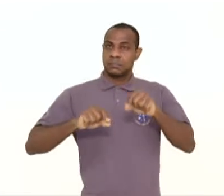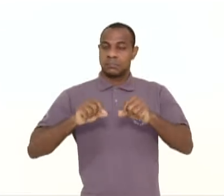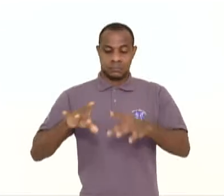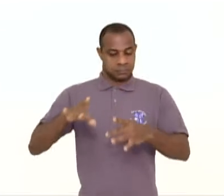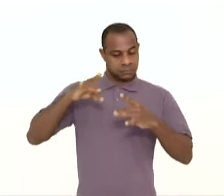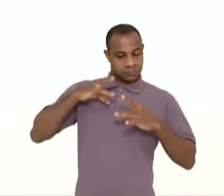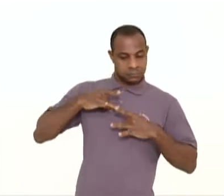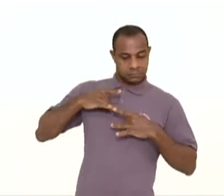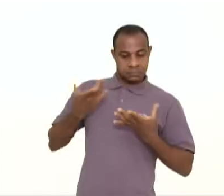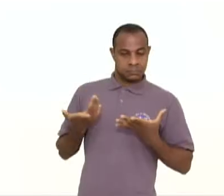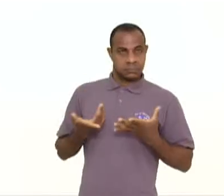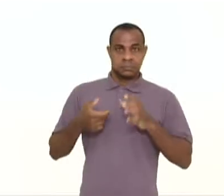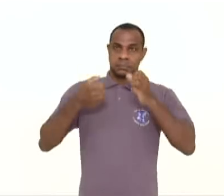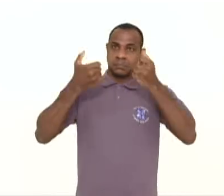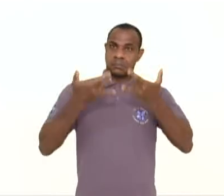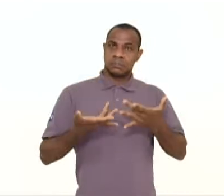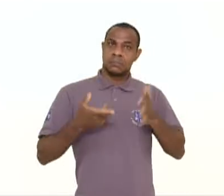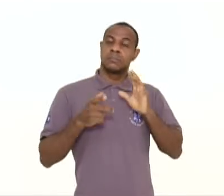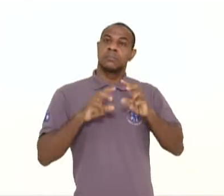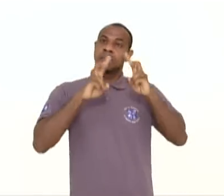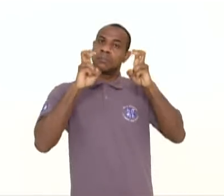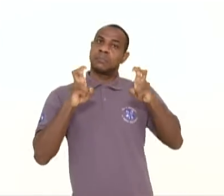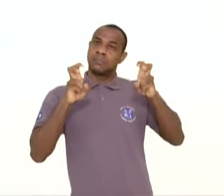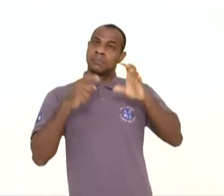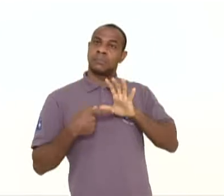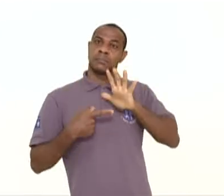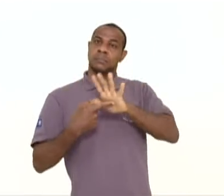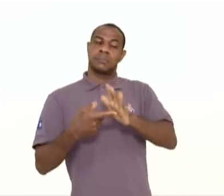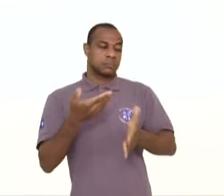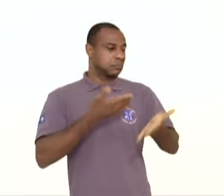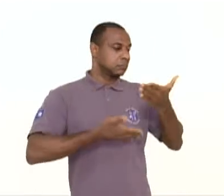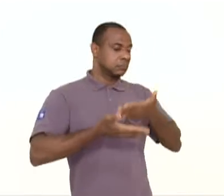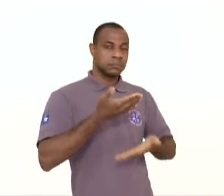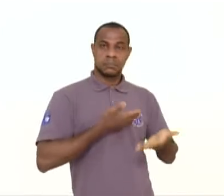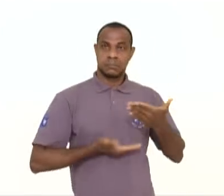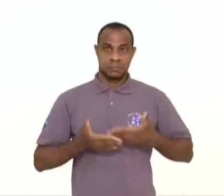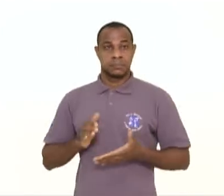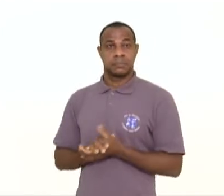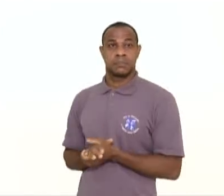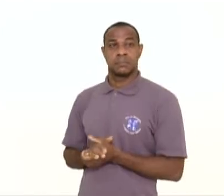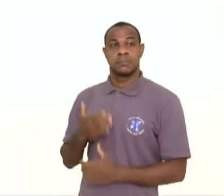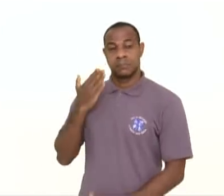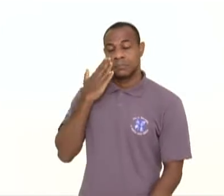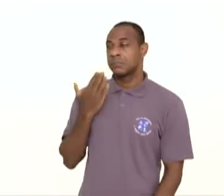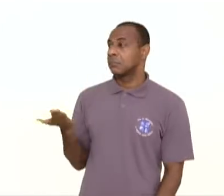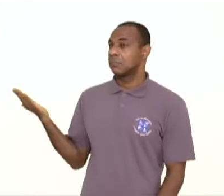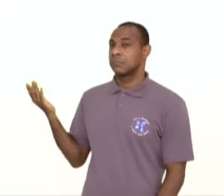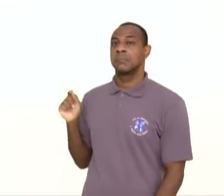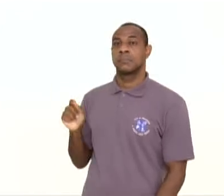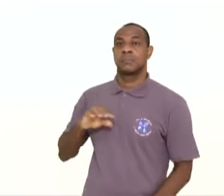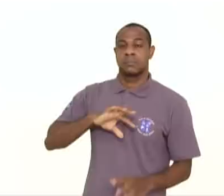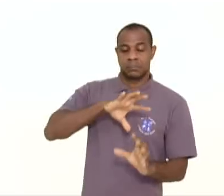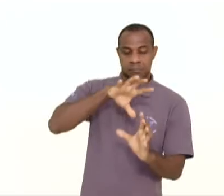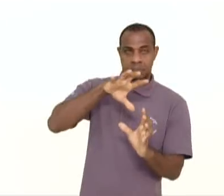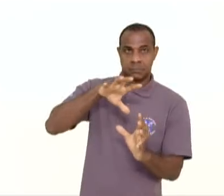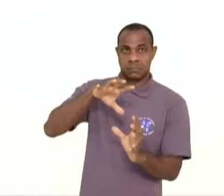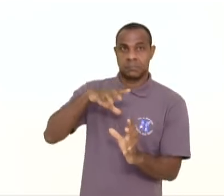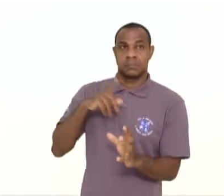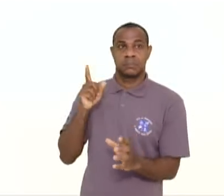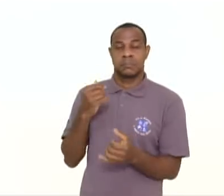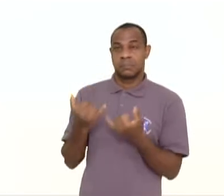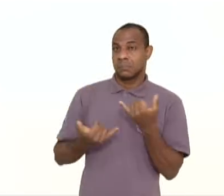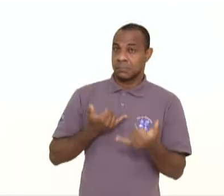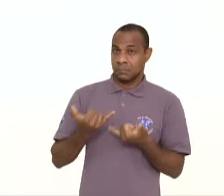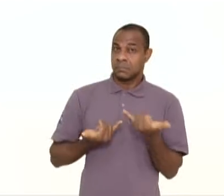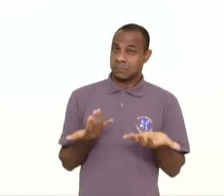relativa a um assunto pré-determinado com os demais participantes. Então aqui nós entramos dentro do universo do jogo em si, né? Então nós saímos